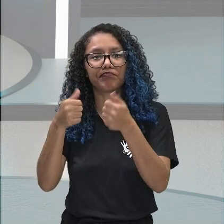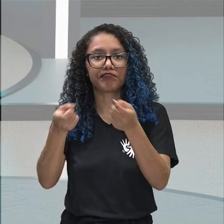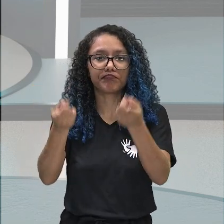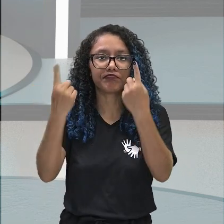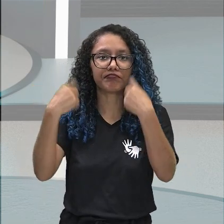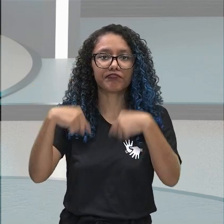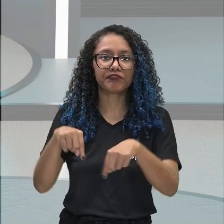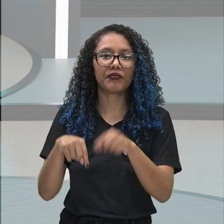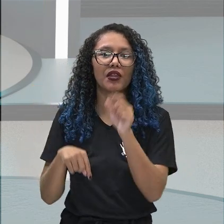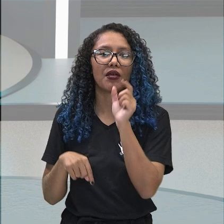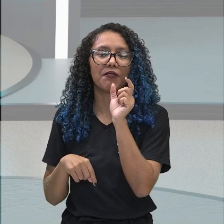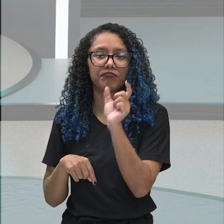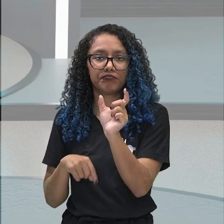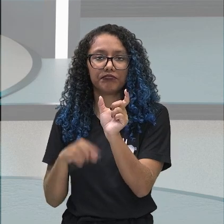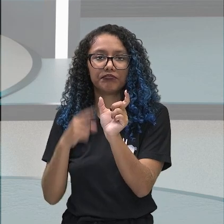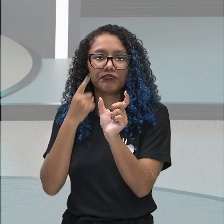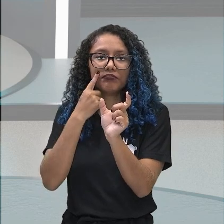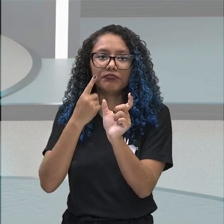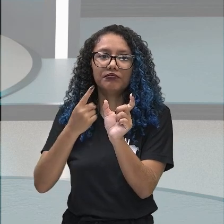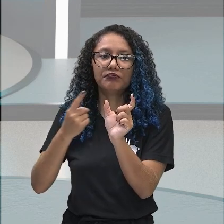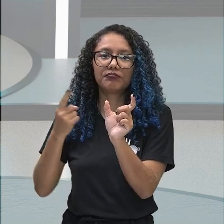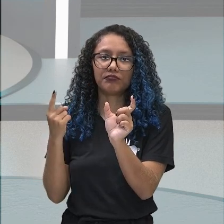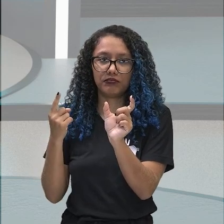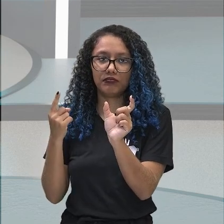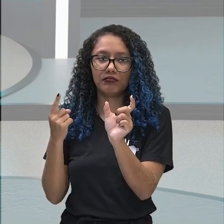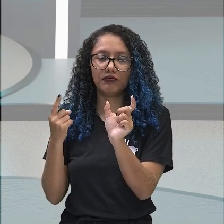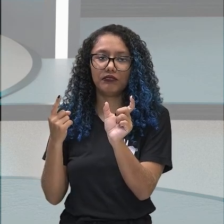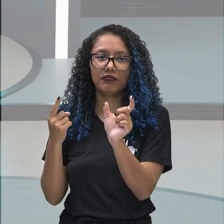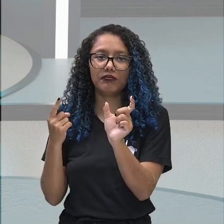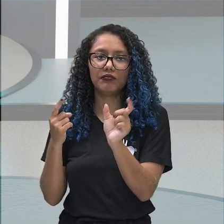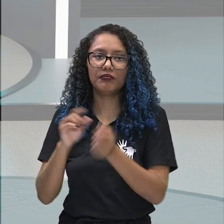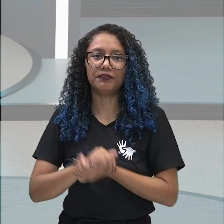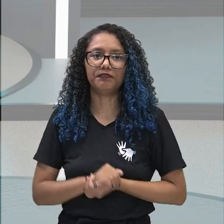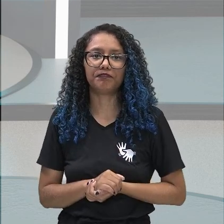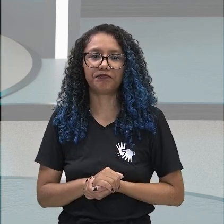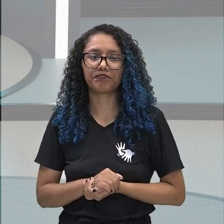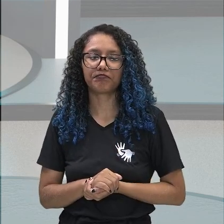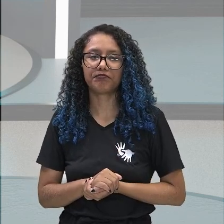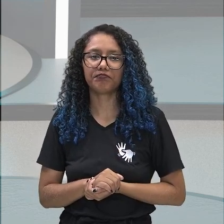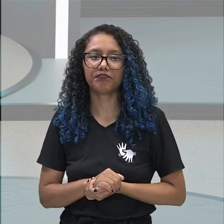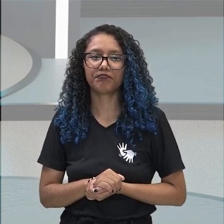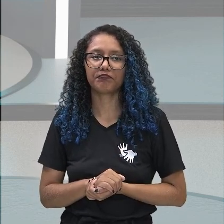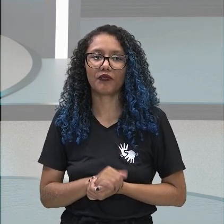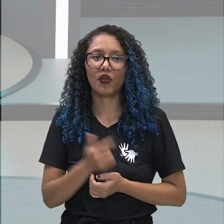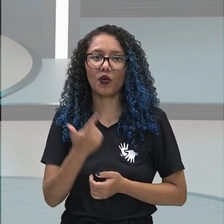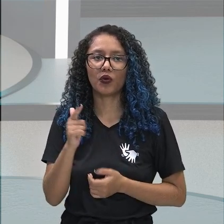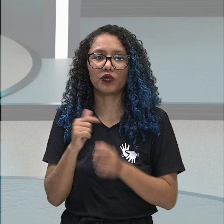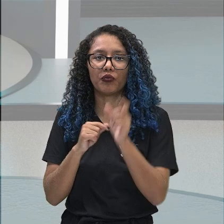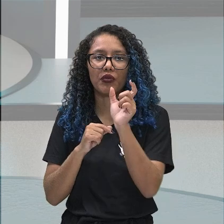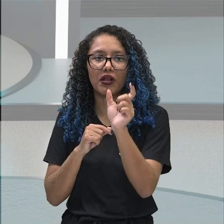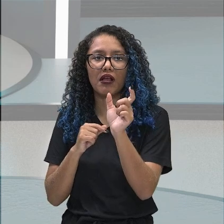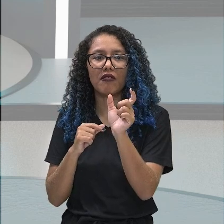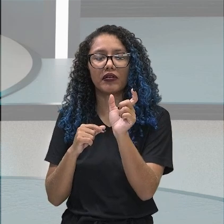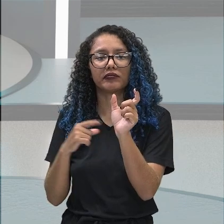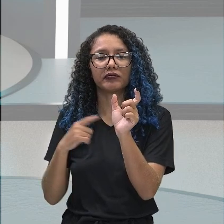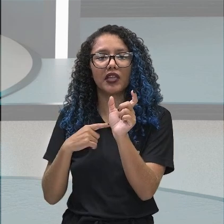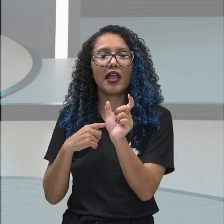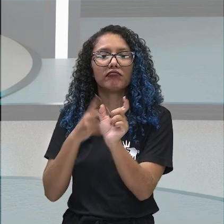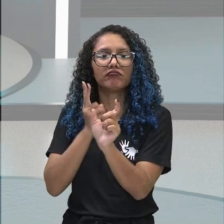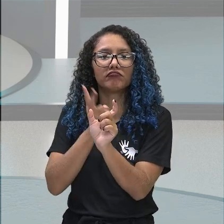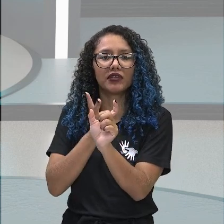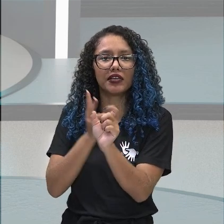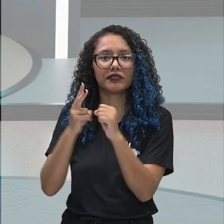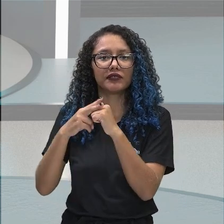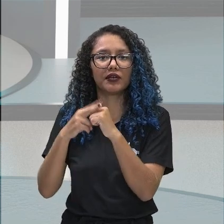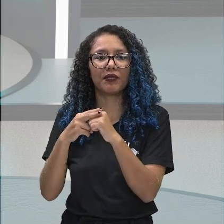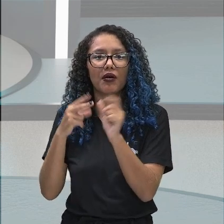Palavras compostas com raiz verbal. Olha o nosso exemplo. El paraguas. Né? Então, por